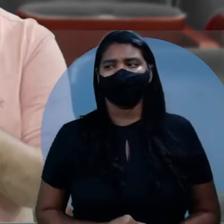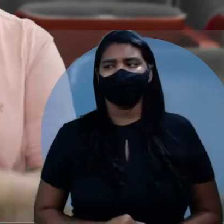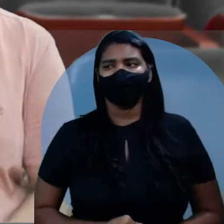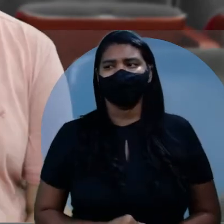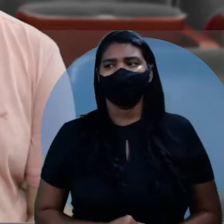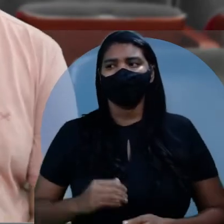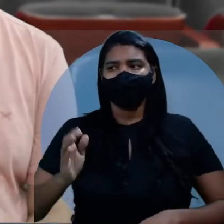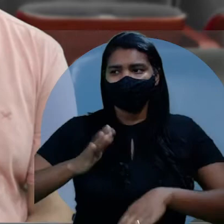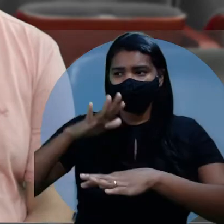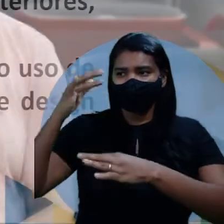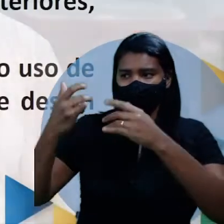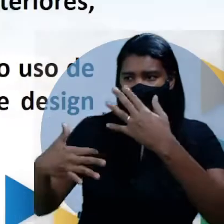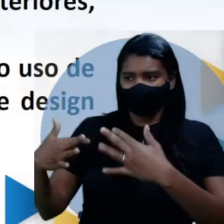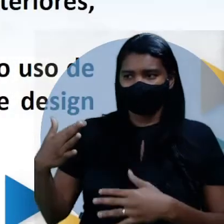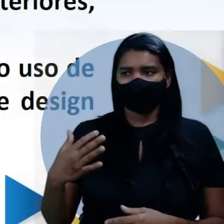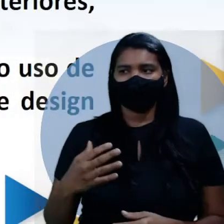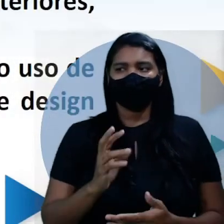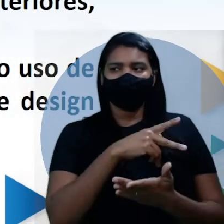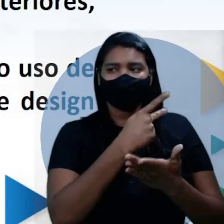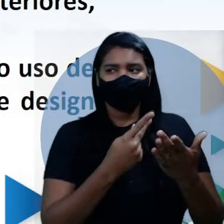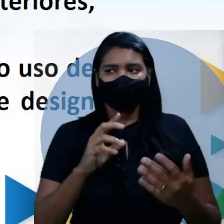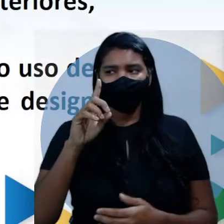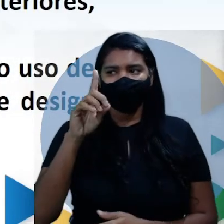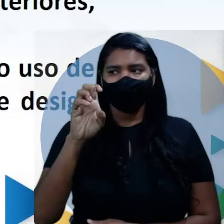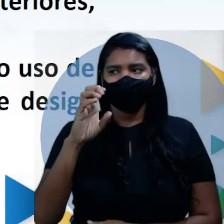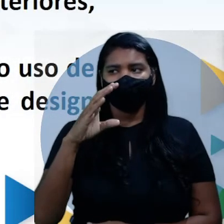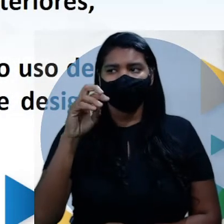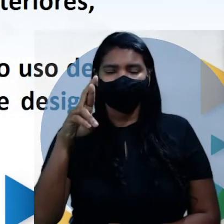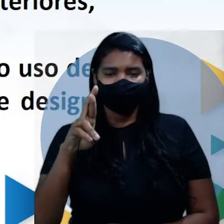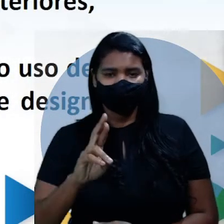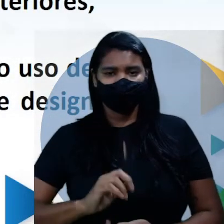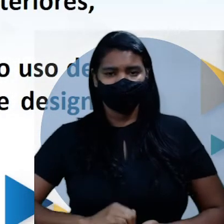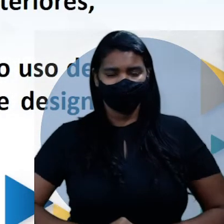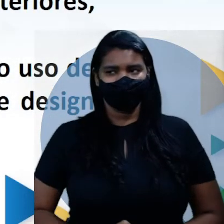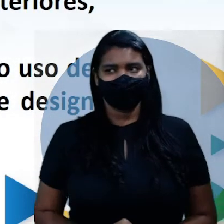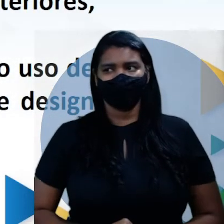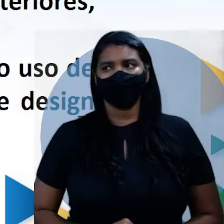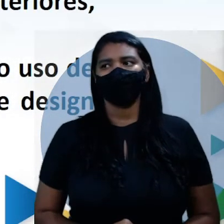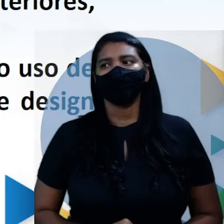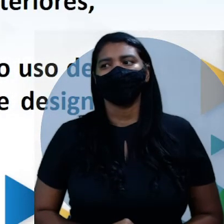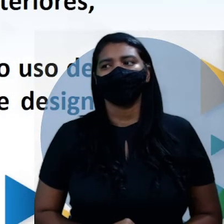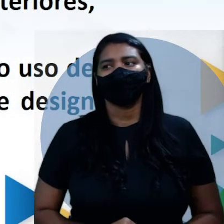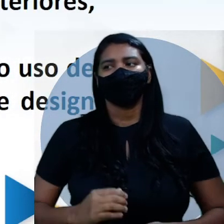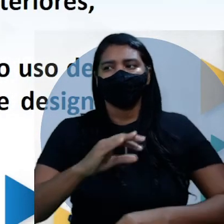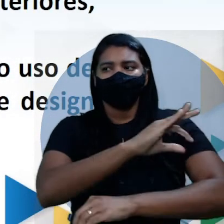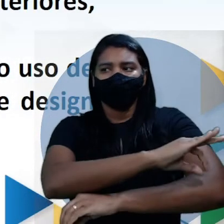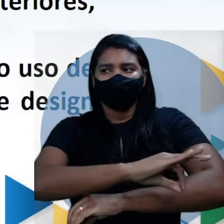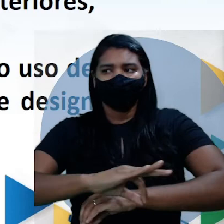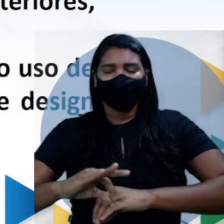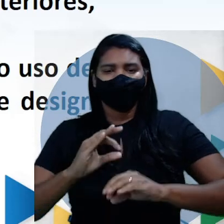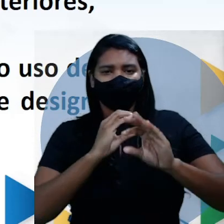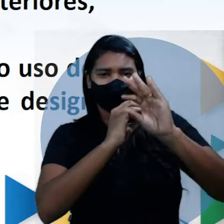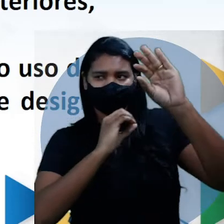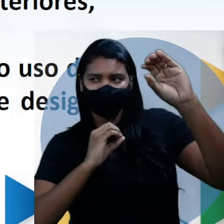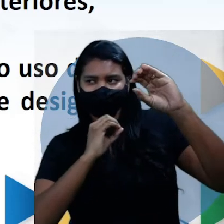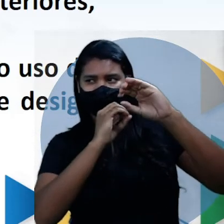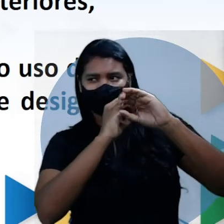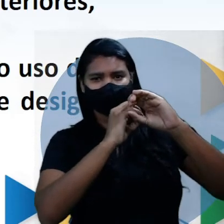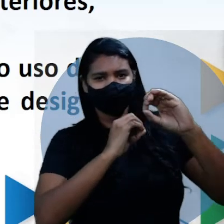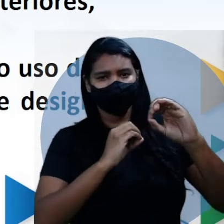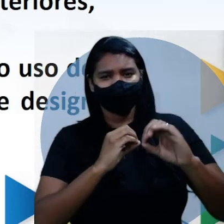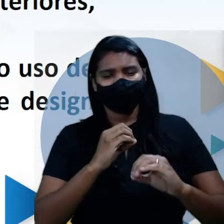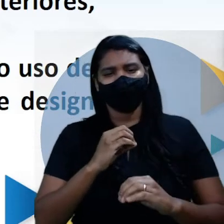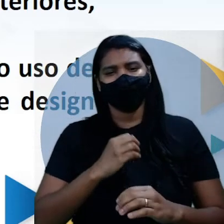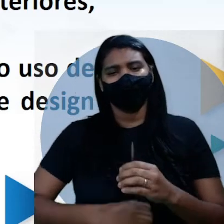temos mais aqui para explicar um pouco do que é Art Déco. Vamos ver aqui o que é Art Déco. Pronto, é um estilo arquitetônico que surgiu na Europa nos anos 20